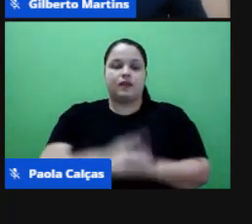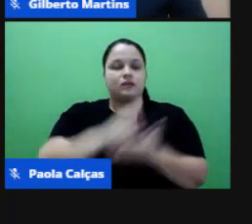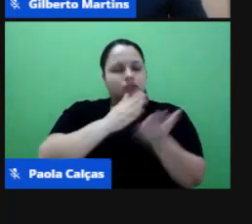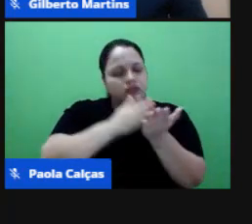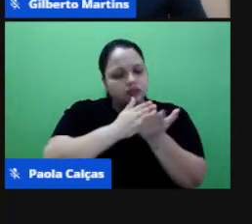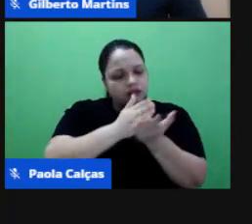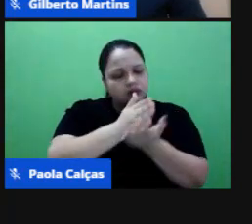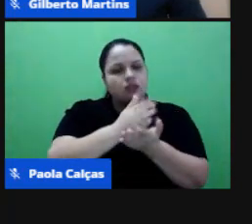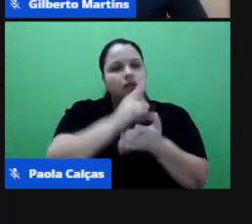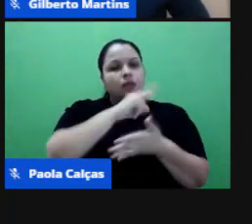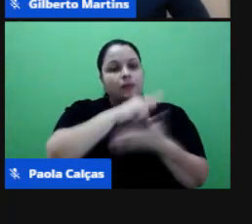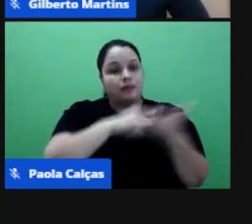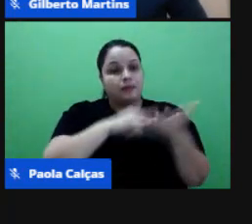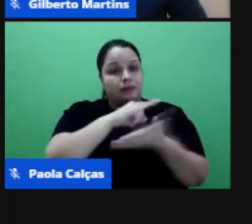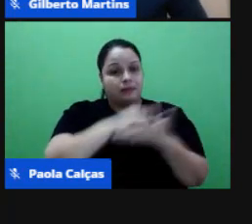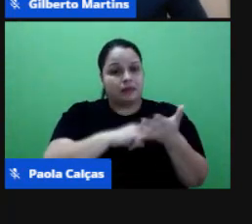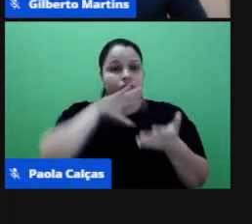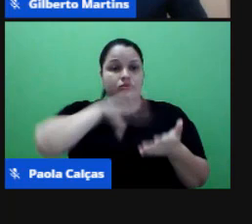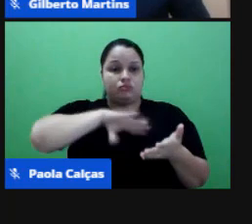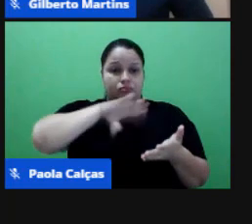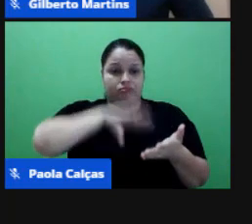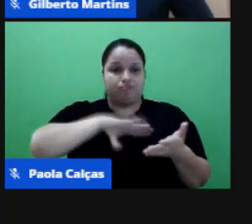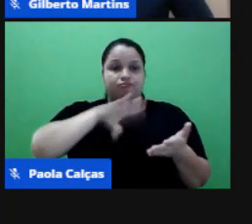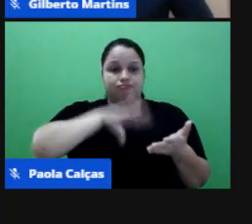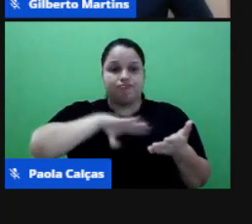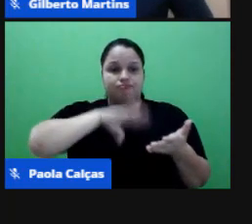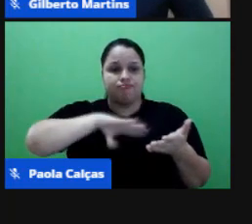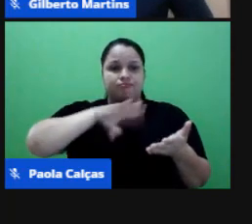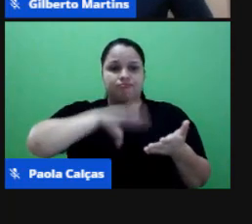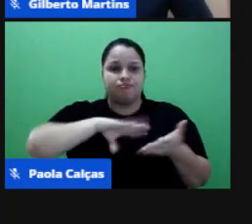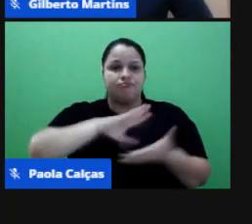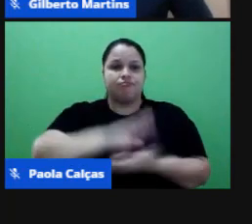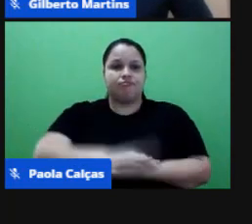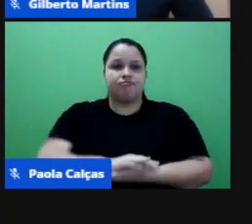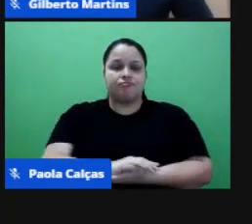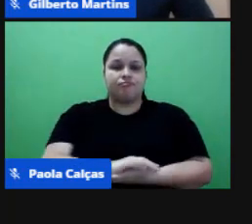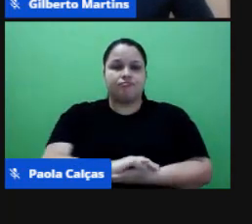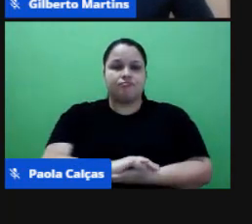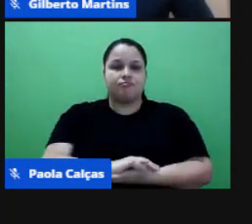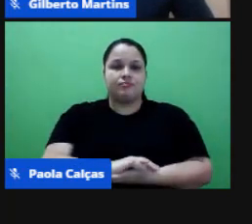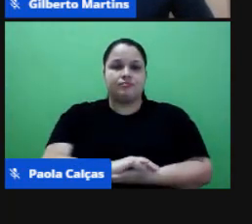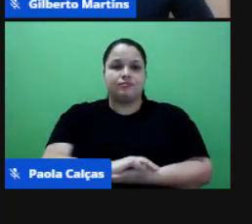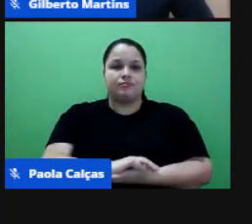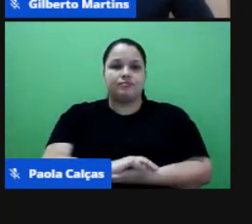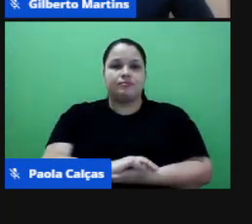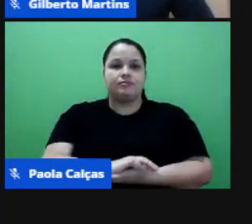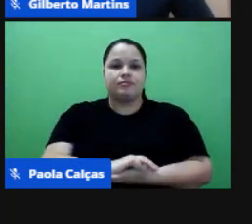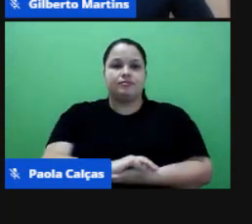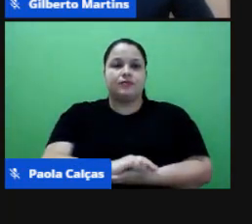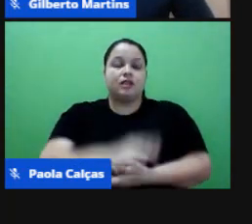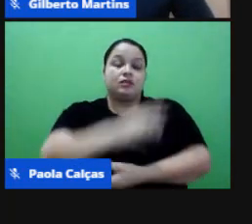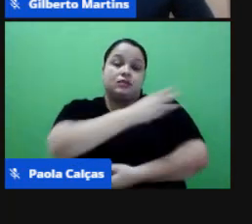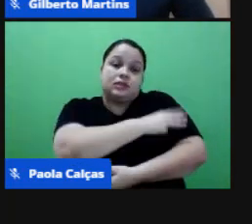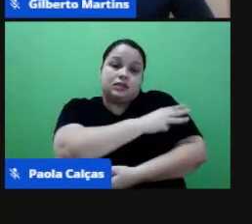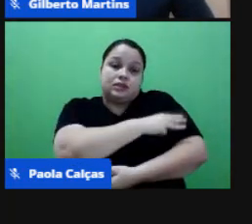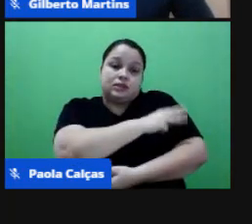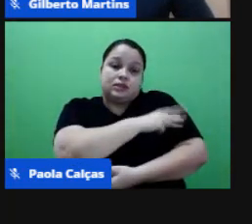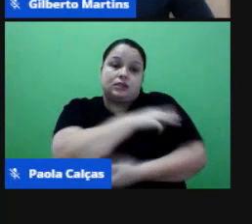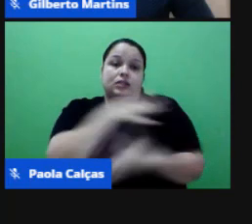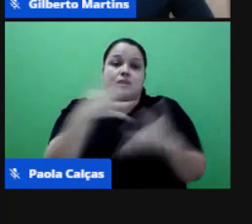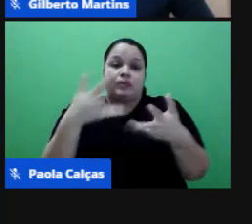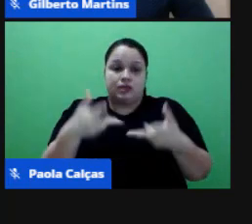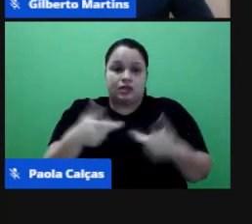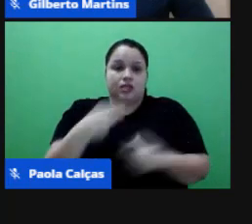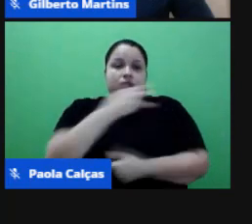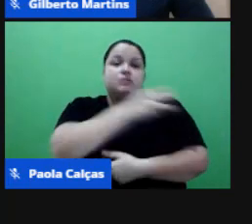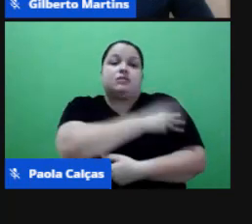do documento de língua portuguesa, o objeto de conhecimento do terceiro ano e as habilidades indicadas do terceiro